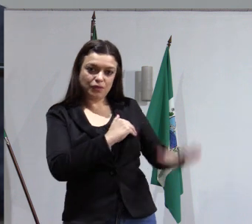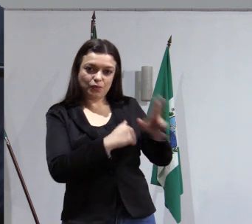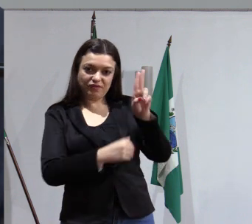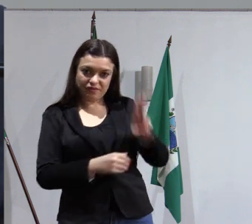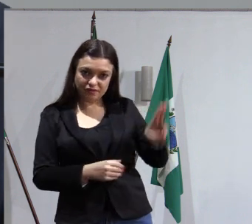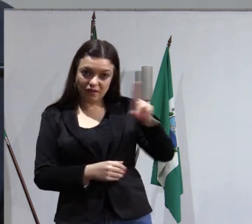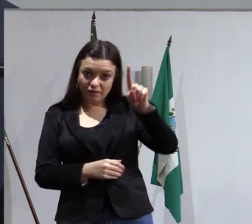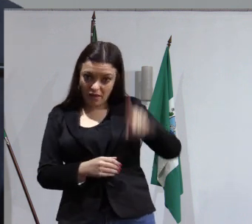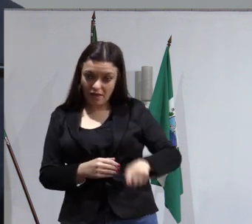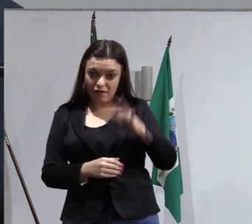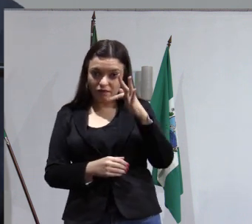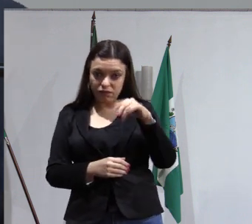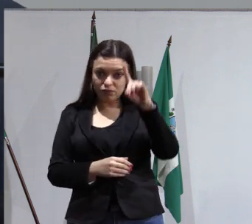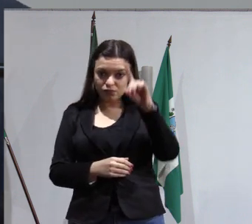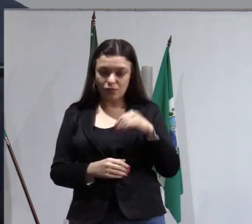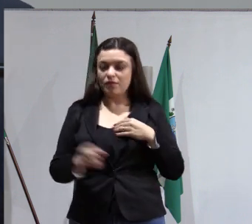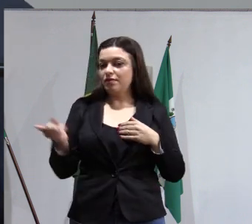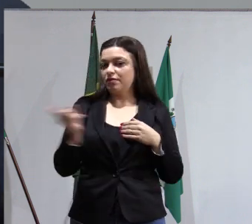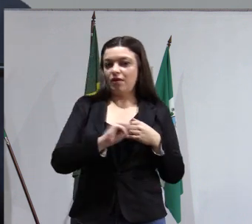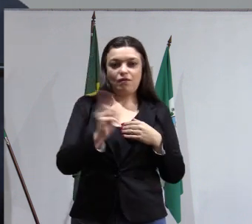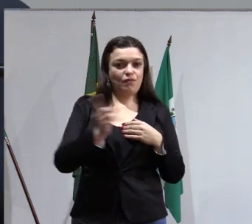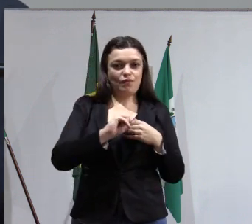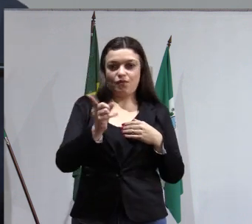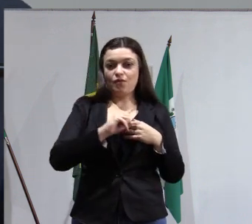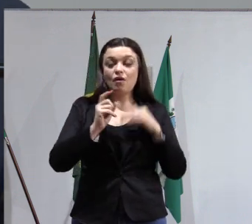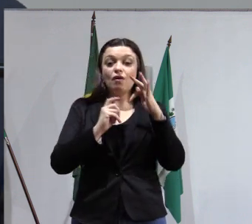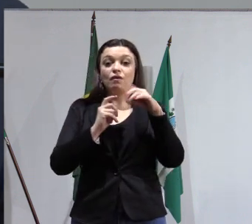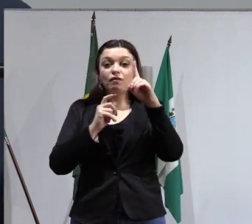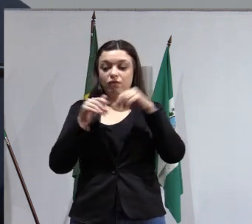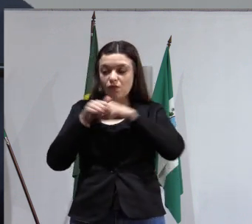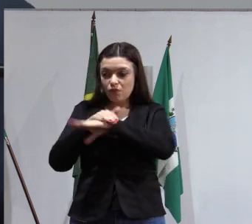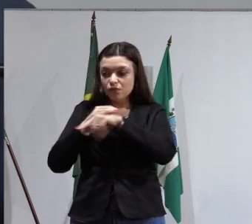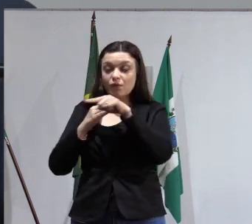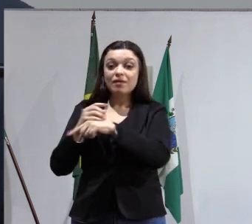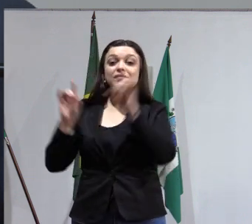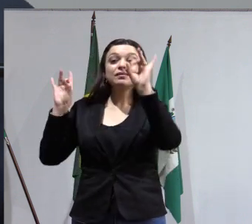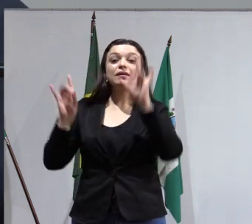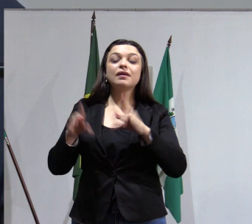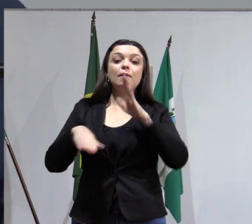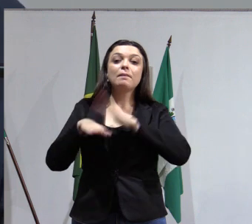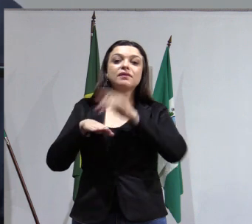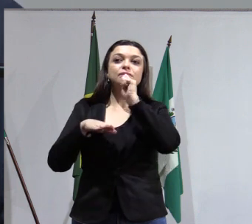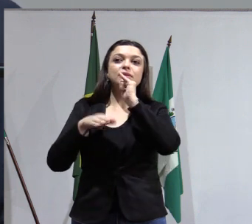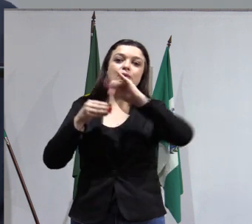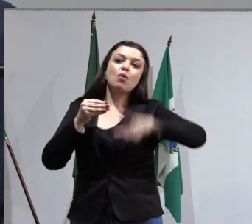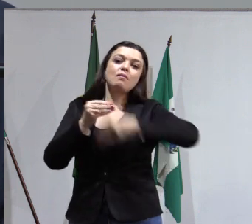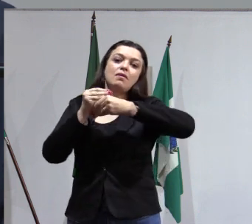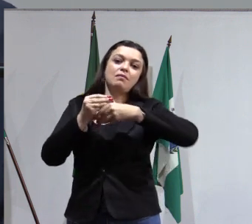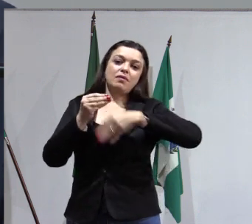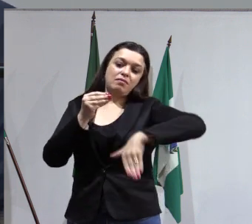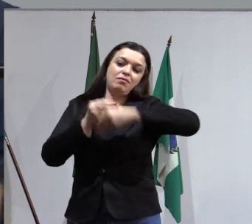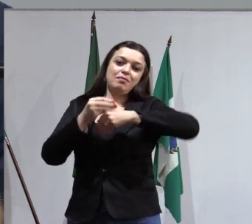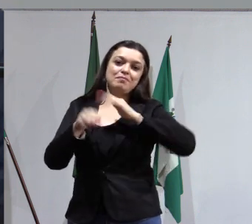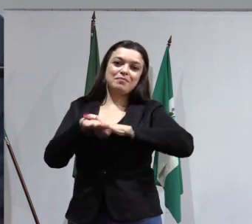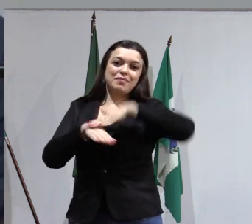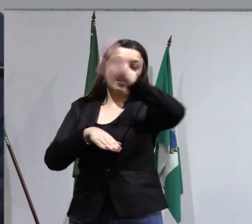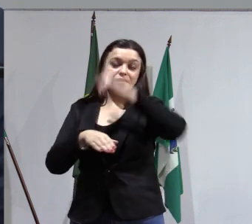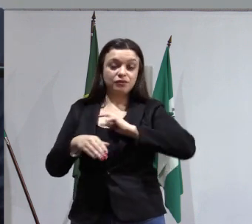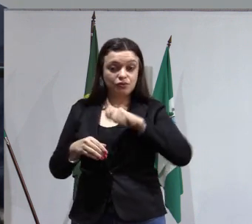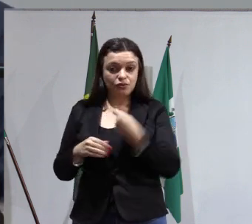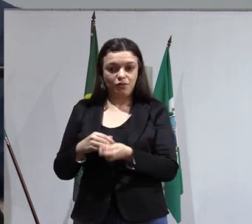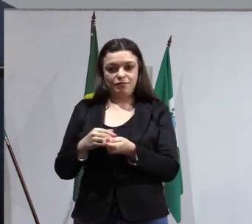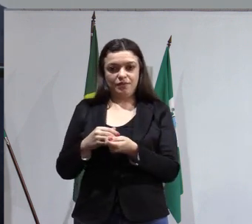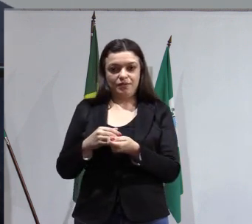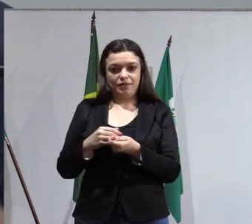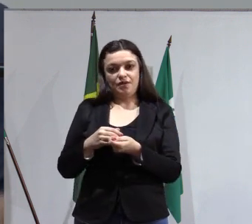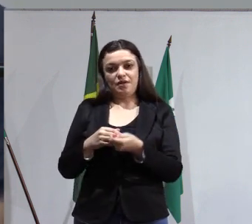o fundo é um upgrade de recursos. O fundo é um plus de recursos. Os recursos